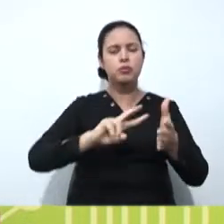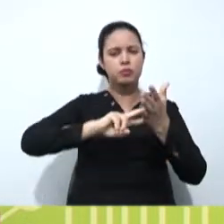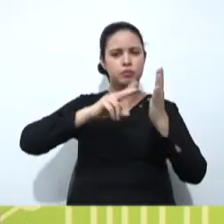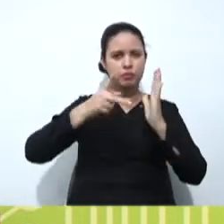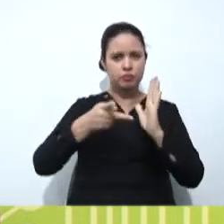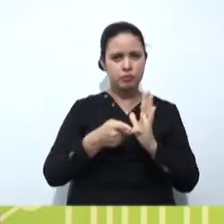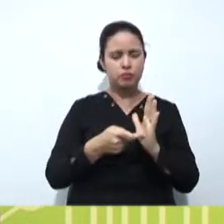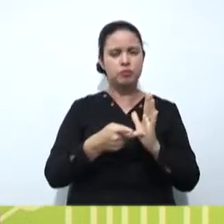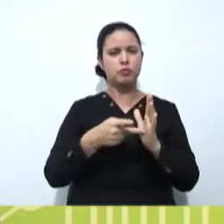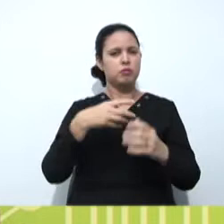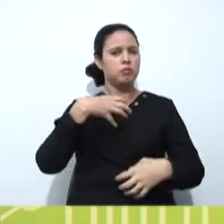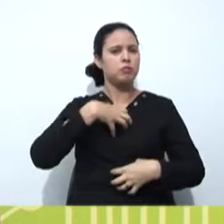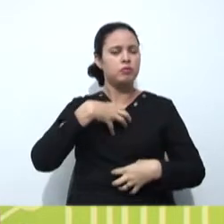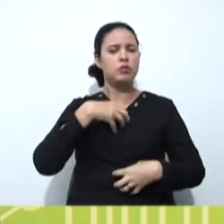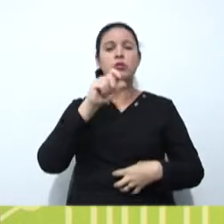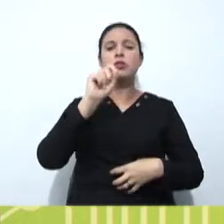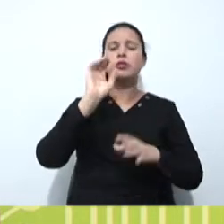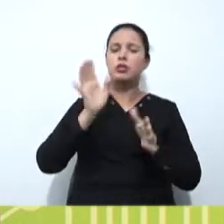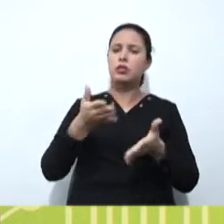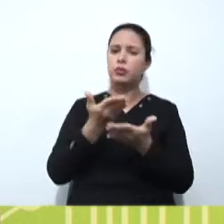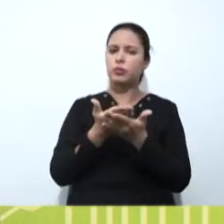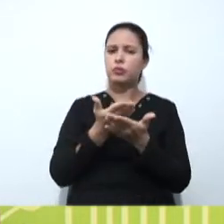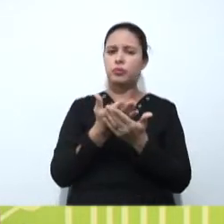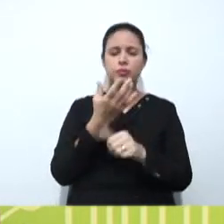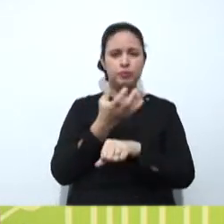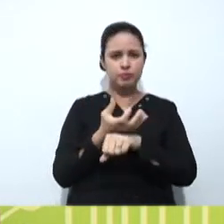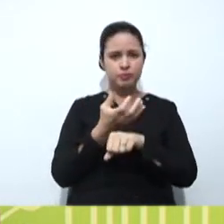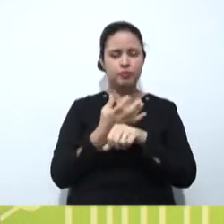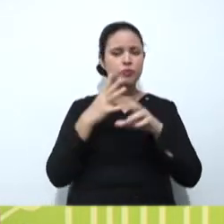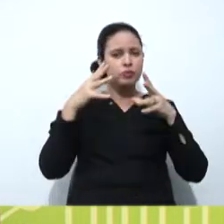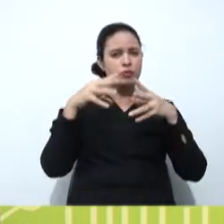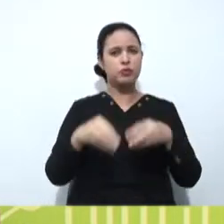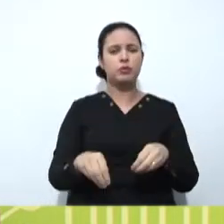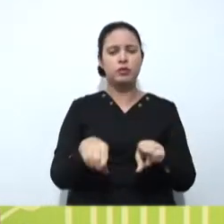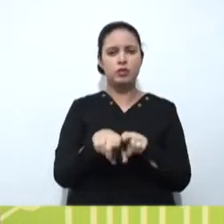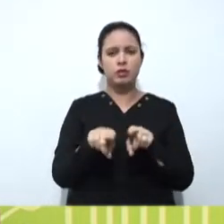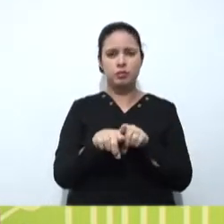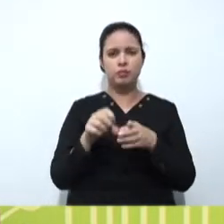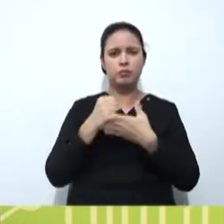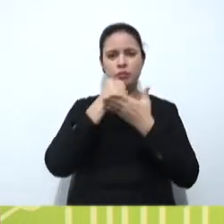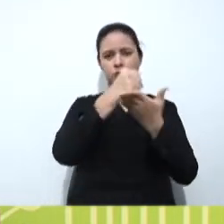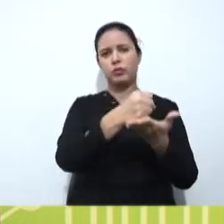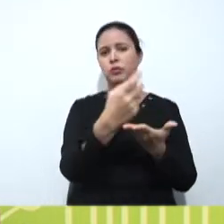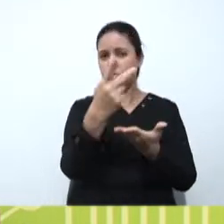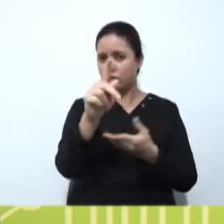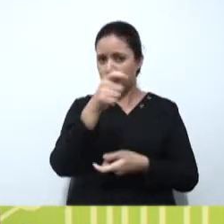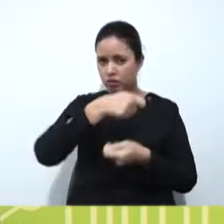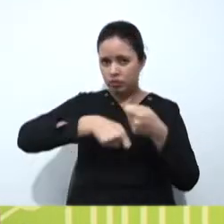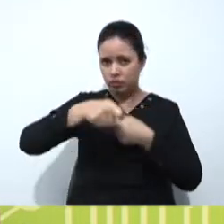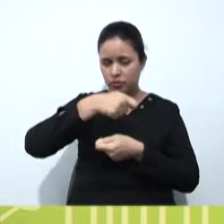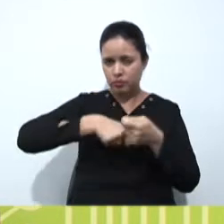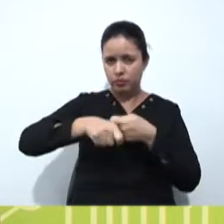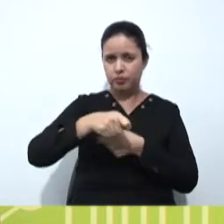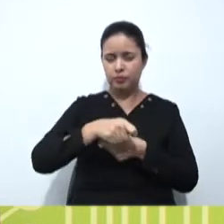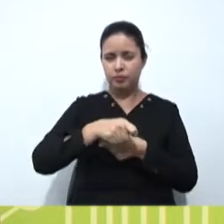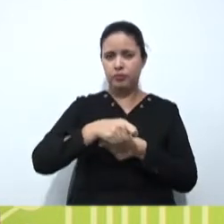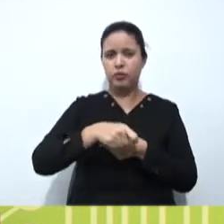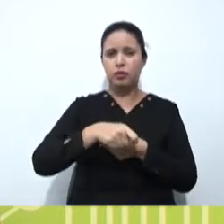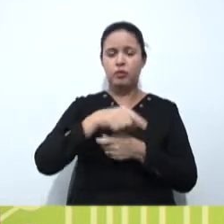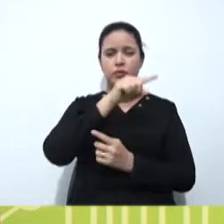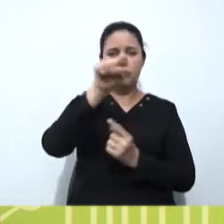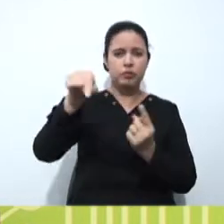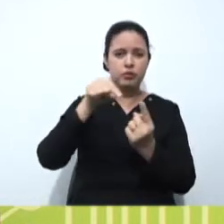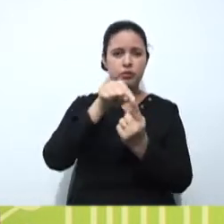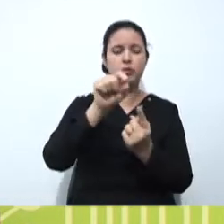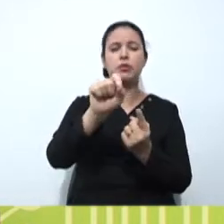significados e sentidos que a gente trabalhou durante essa disciplina inteira e implementar no seu negócio. O grande